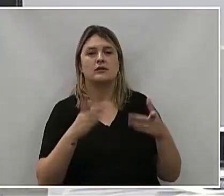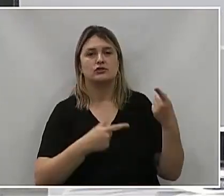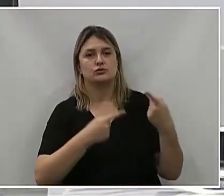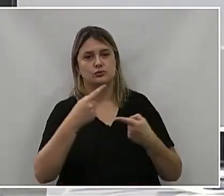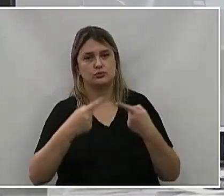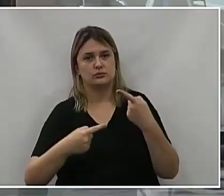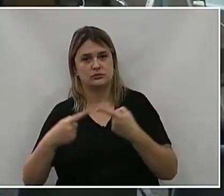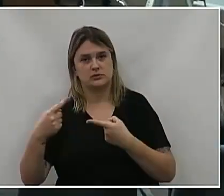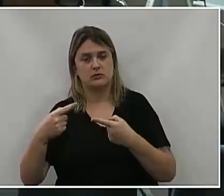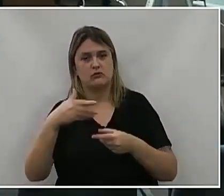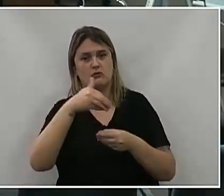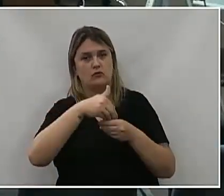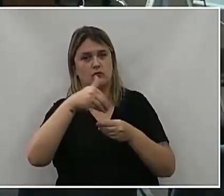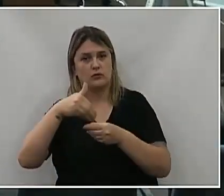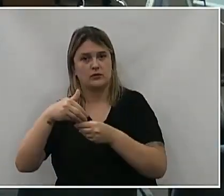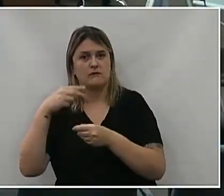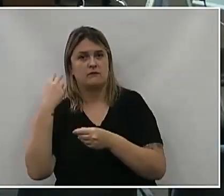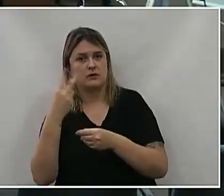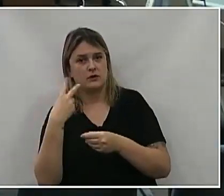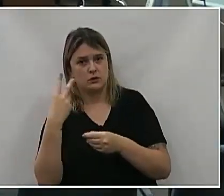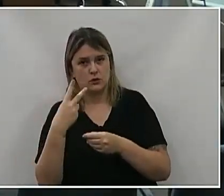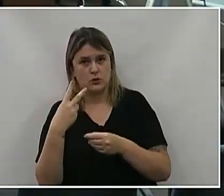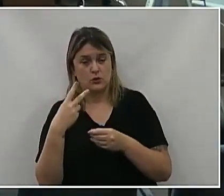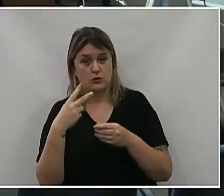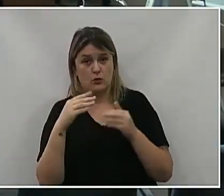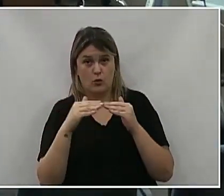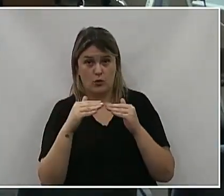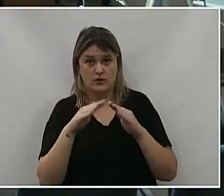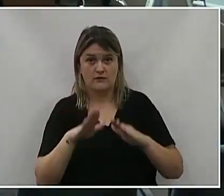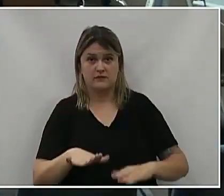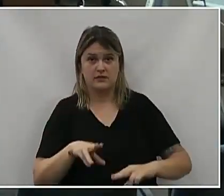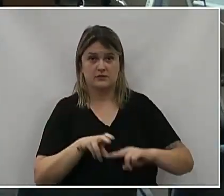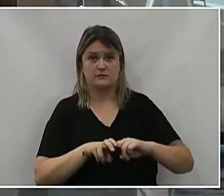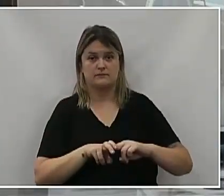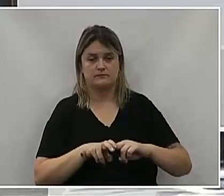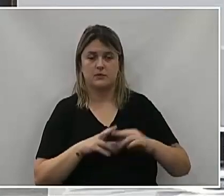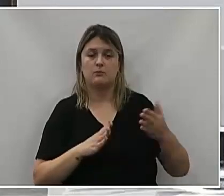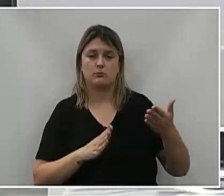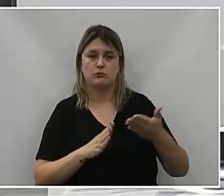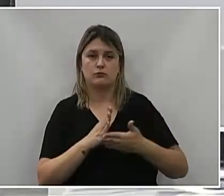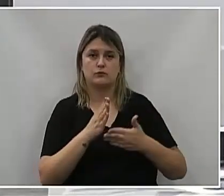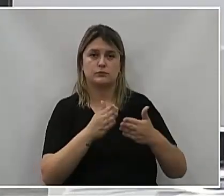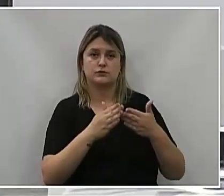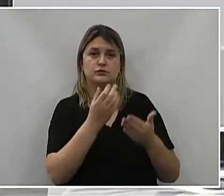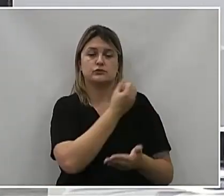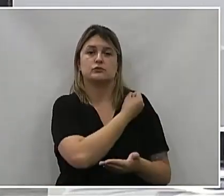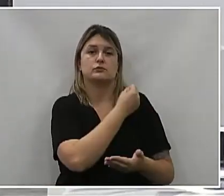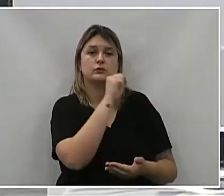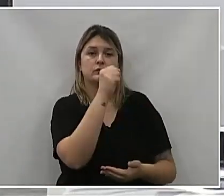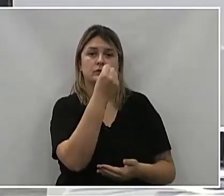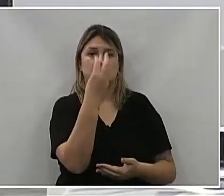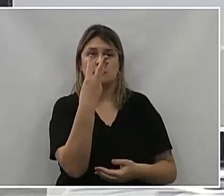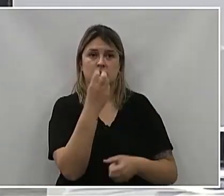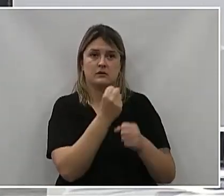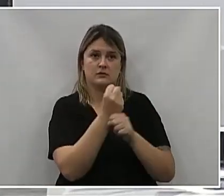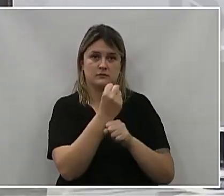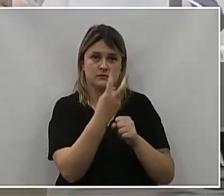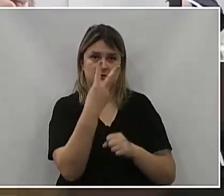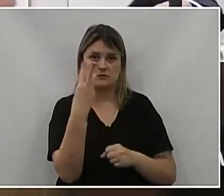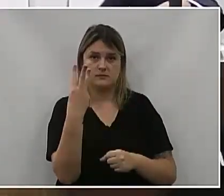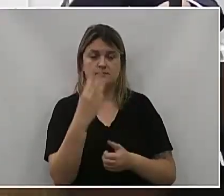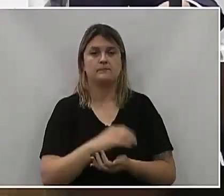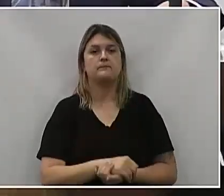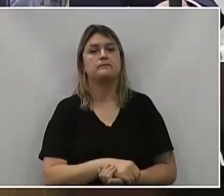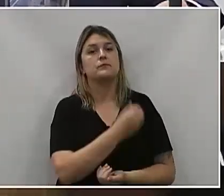discussão, em votação, senhores vereadores que aprovam, permaneçam como estão. Aprovado o requerimento de número 83 de